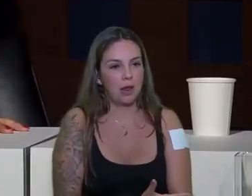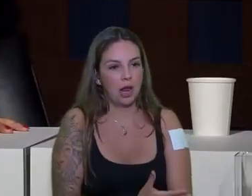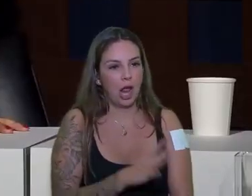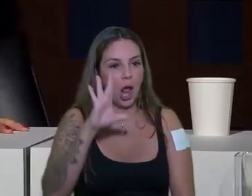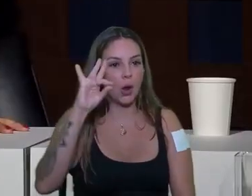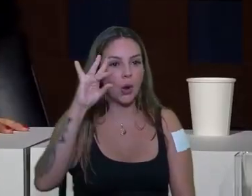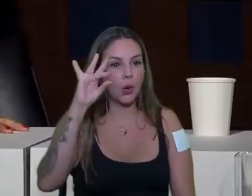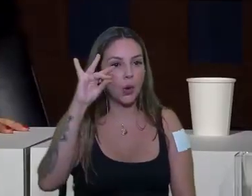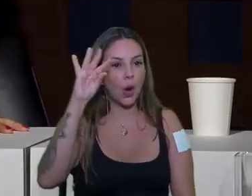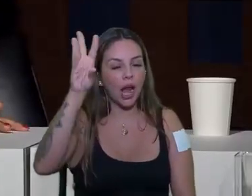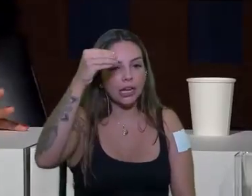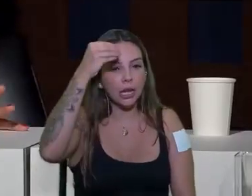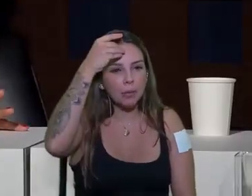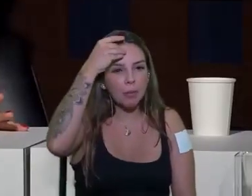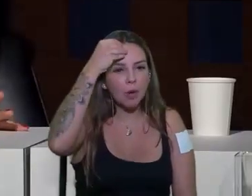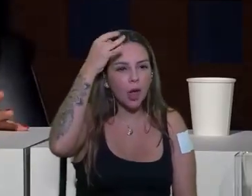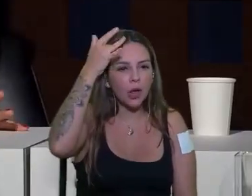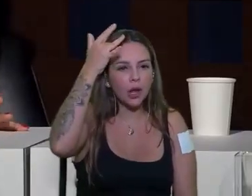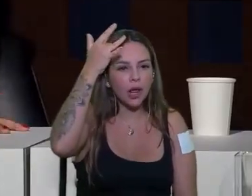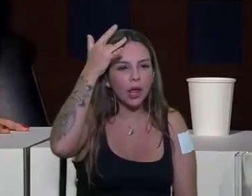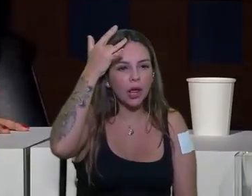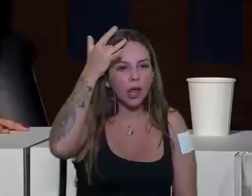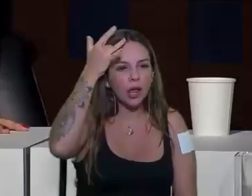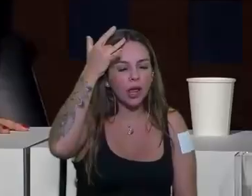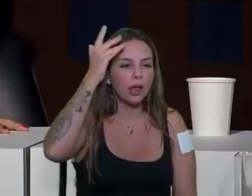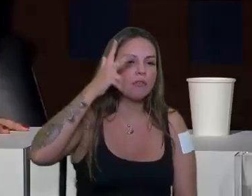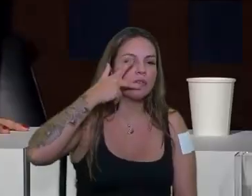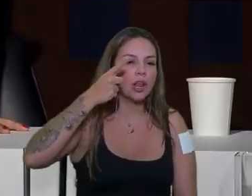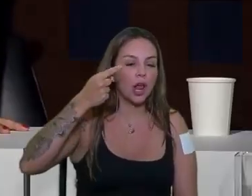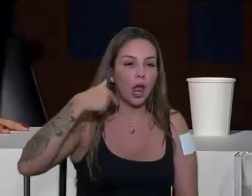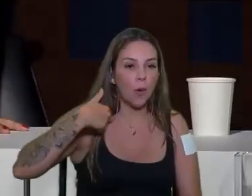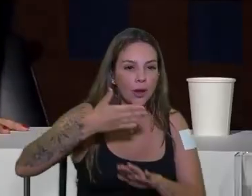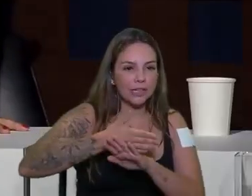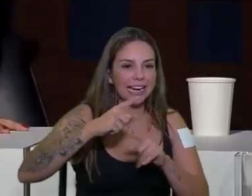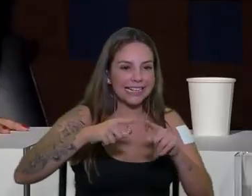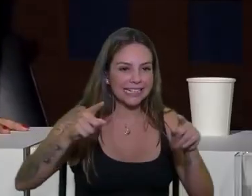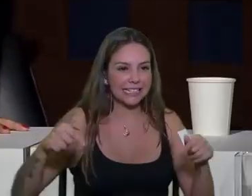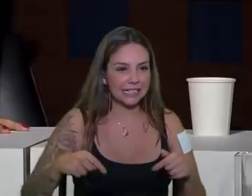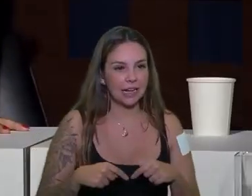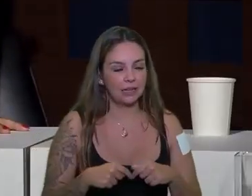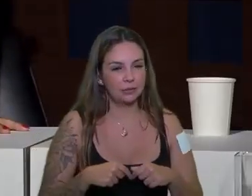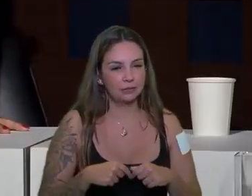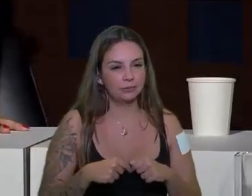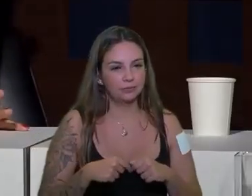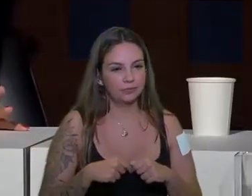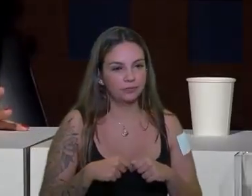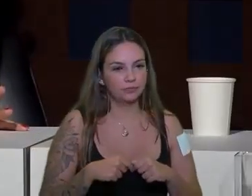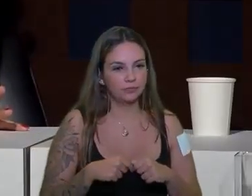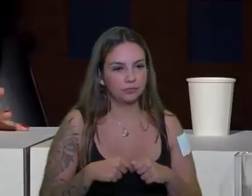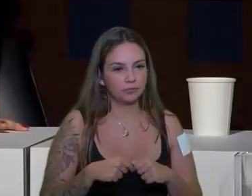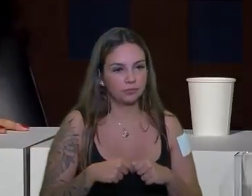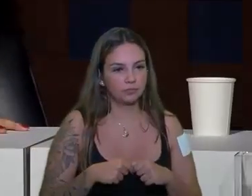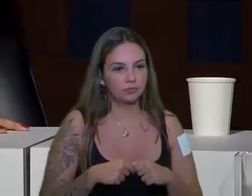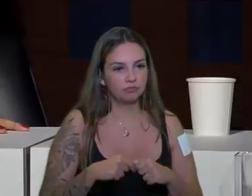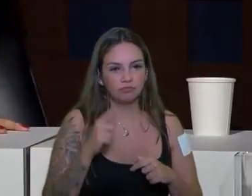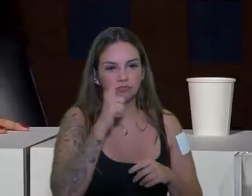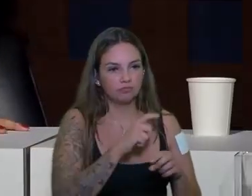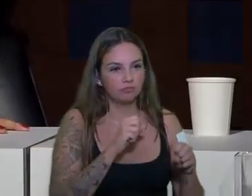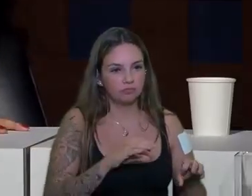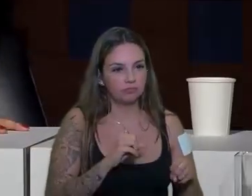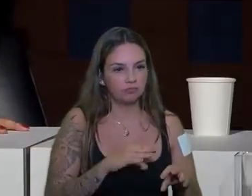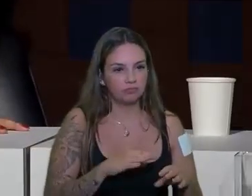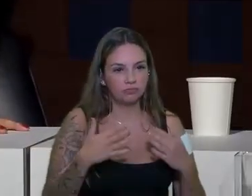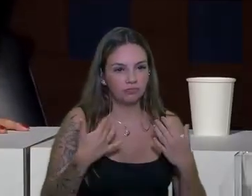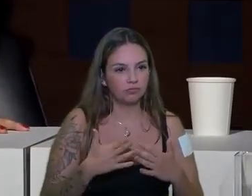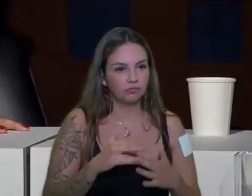da memória. Né? A gente escuta muito essa frase vinda da neurociência, e quando eu entrei em sala de aula no pós-pandemia, foi um caos, eu não conseguia ensinar,